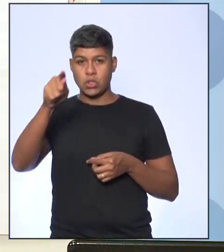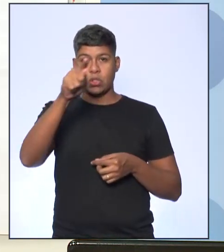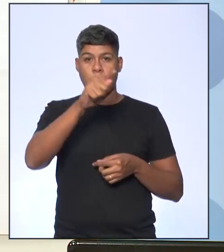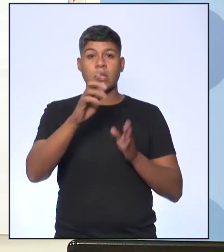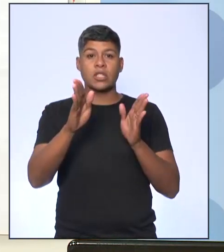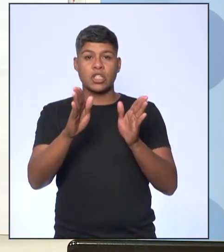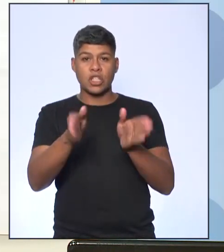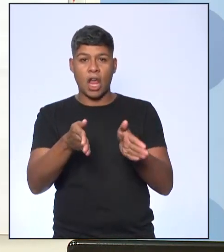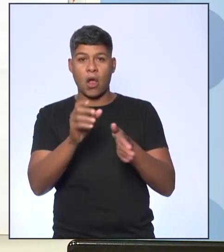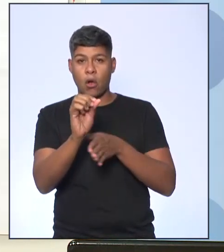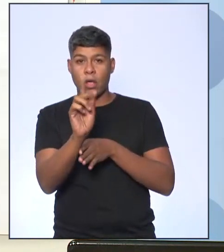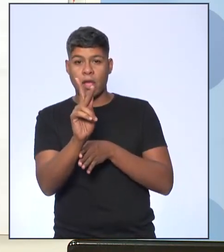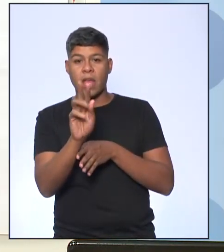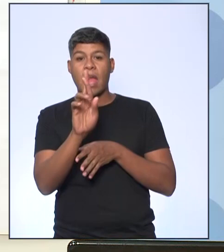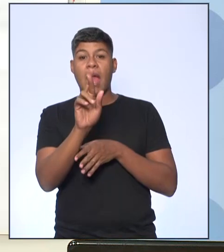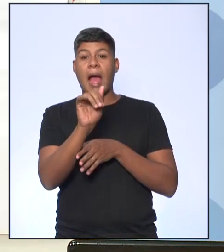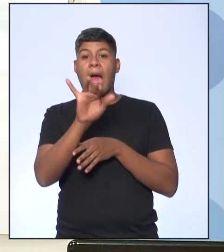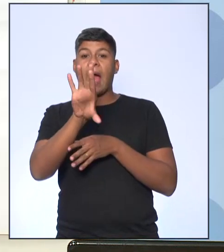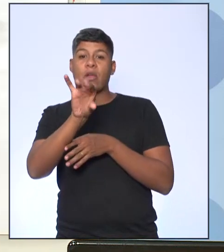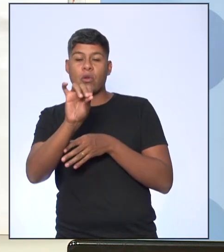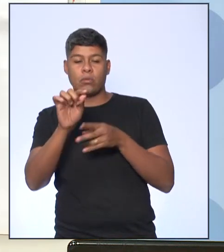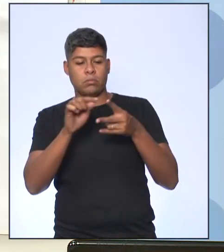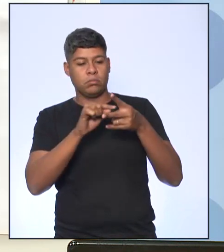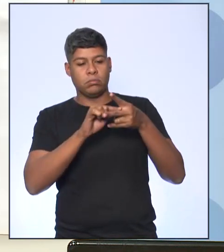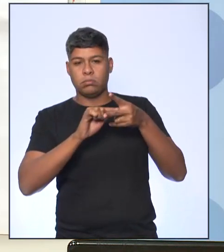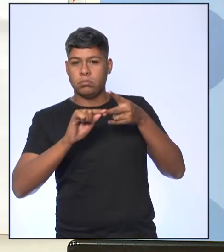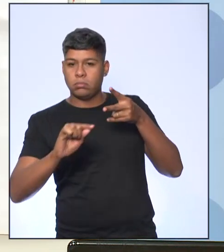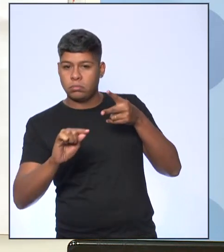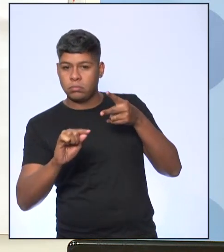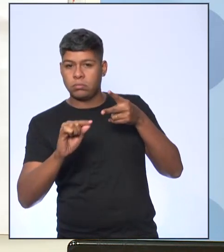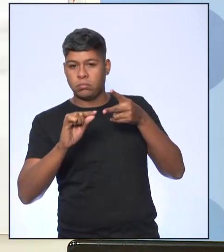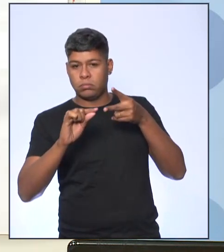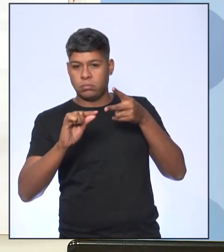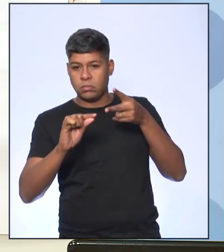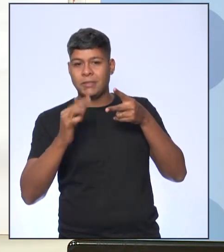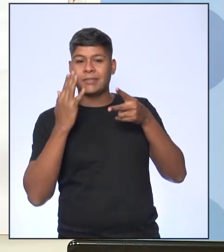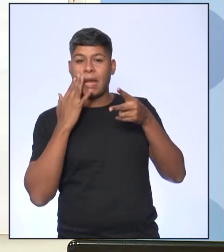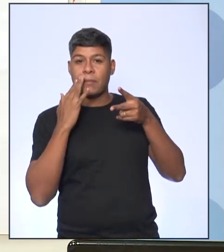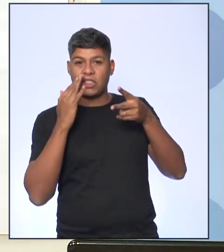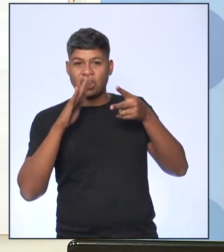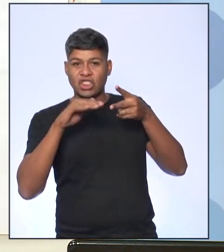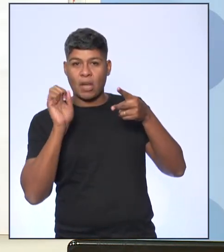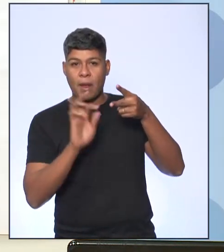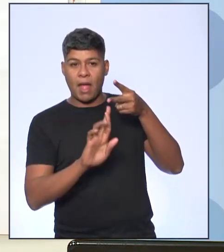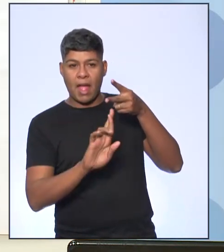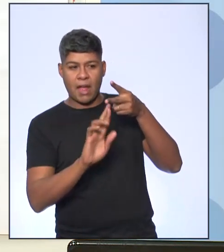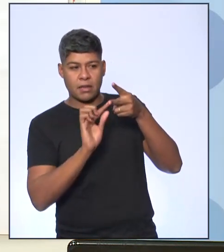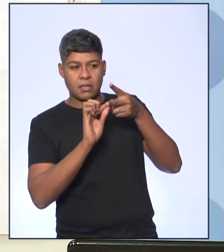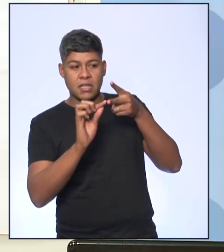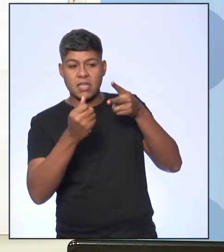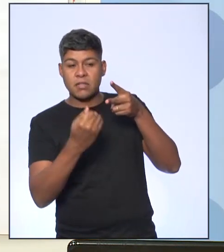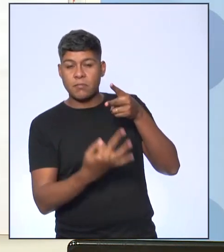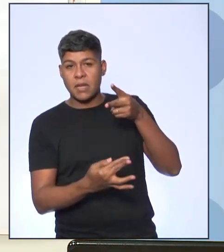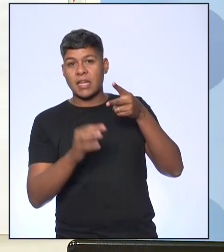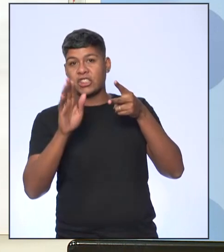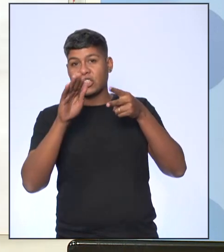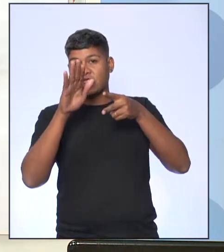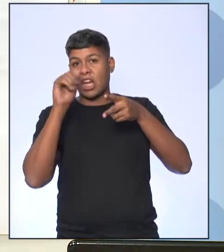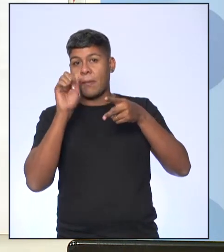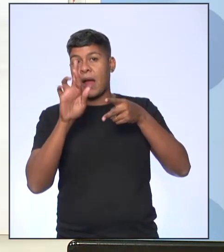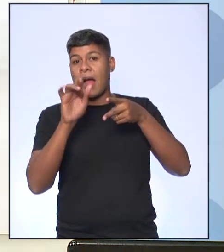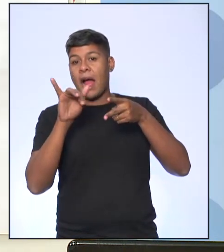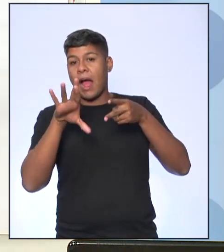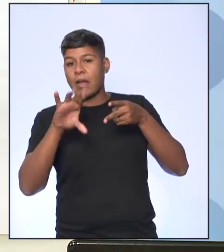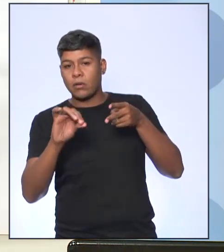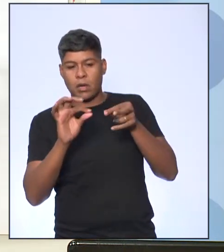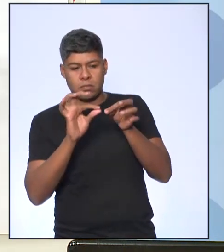circunferência, raio, então, centro da circunferência até uma extremidade eu defino como um raio, e eu